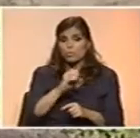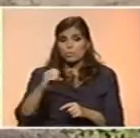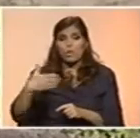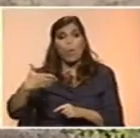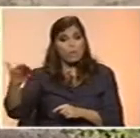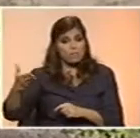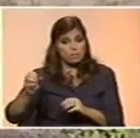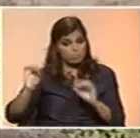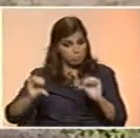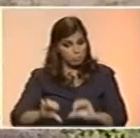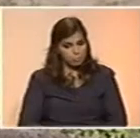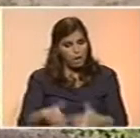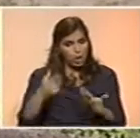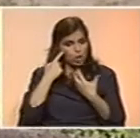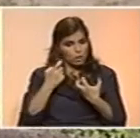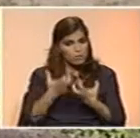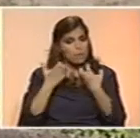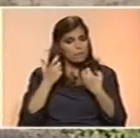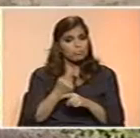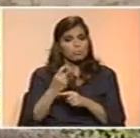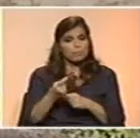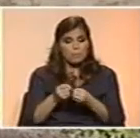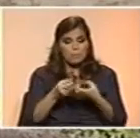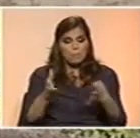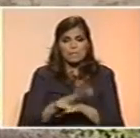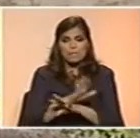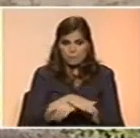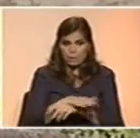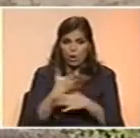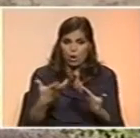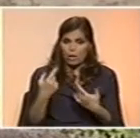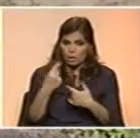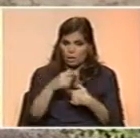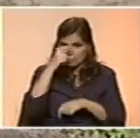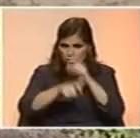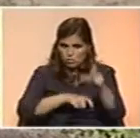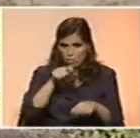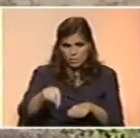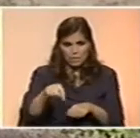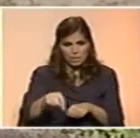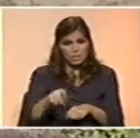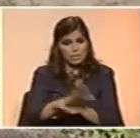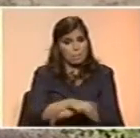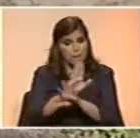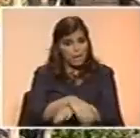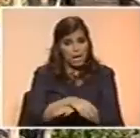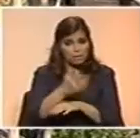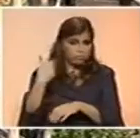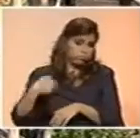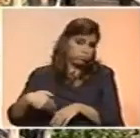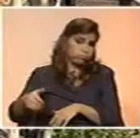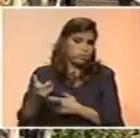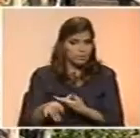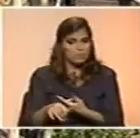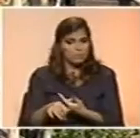mas agora nota-se mais, porque aumentou o desemprego e temos aqui algumas pessoas que são desempregadas de longa duração.